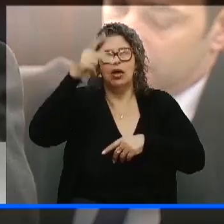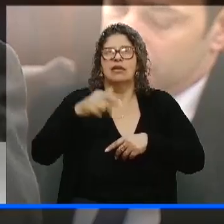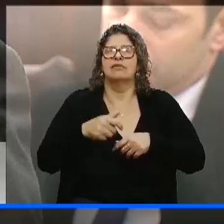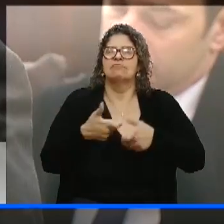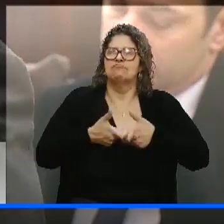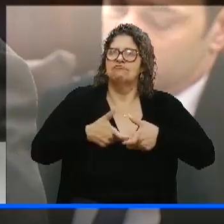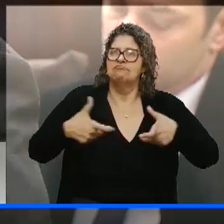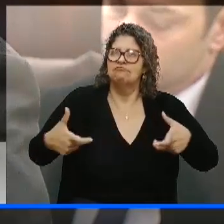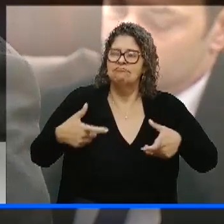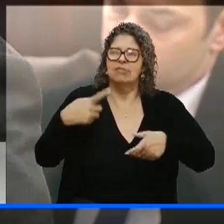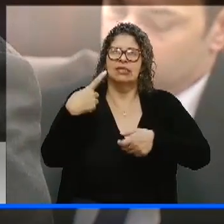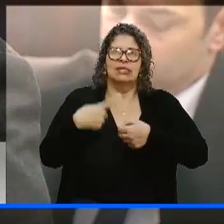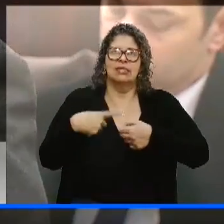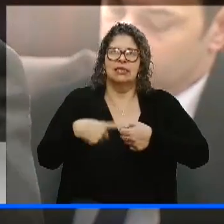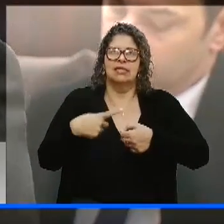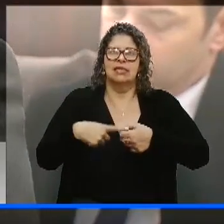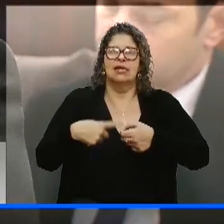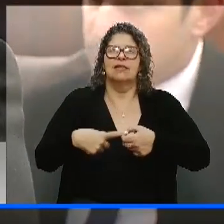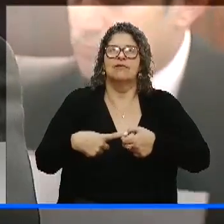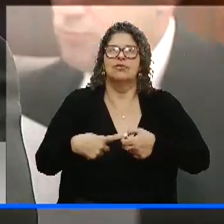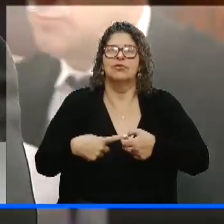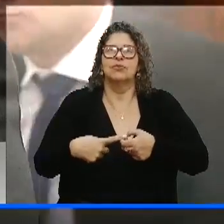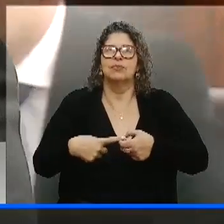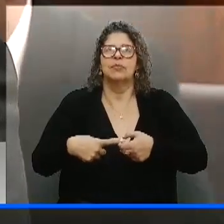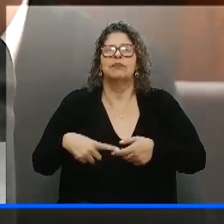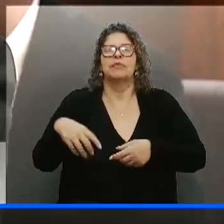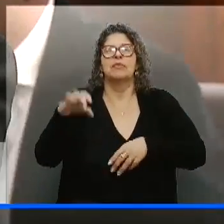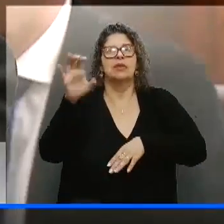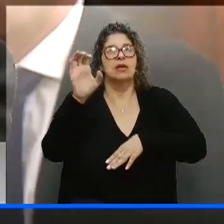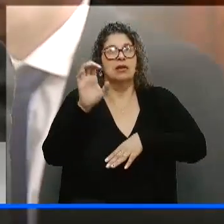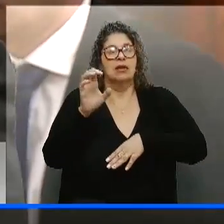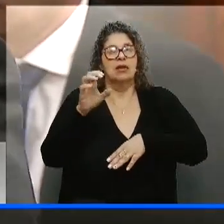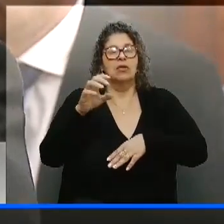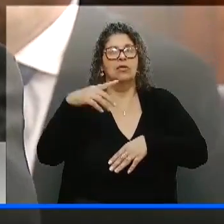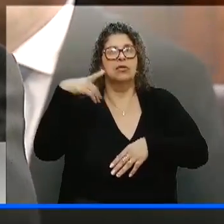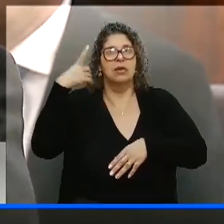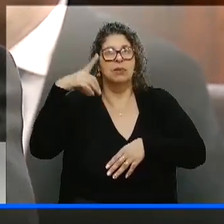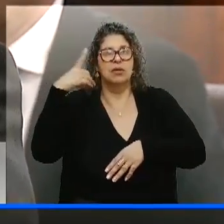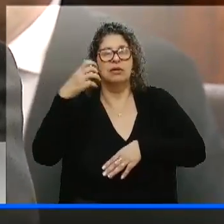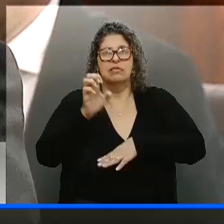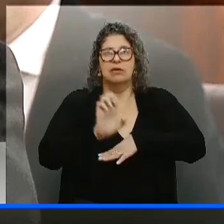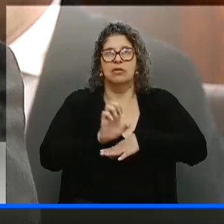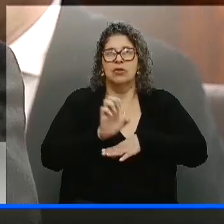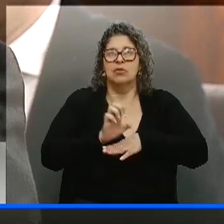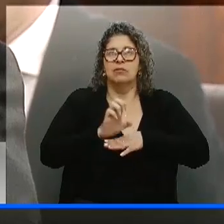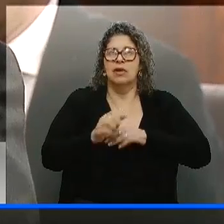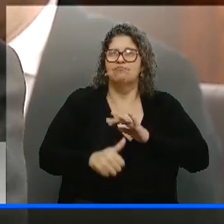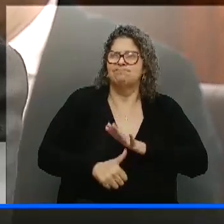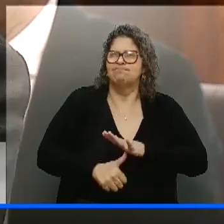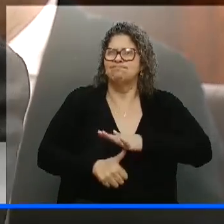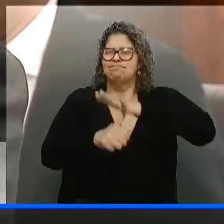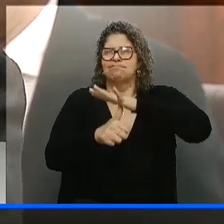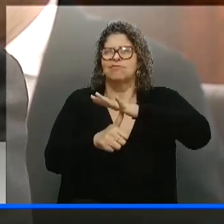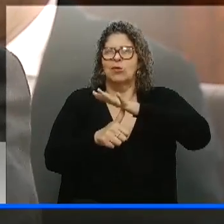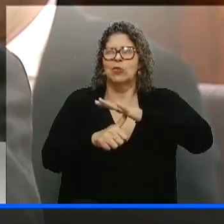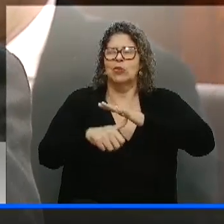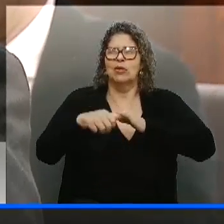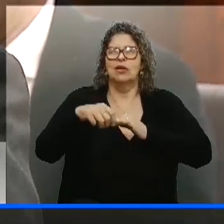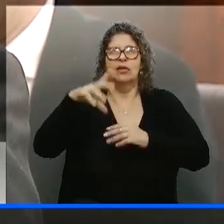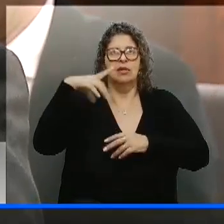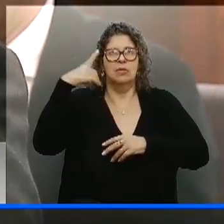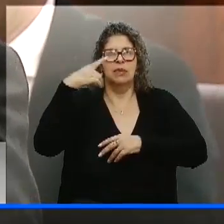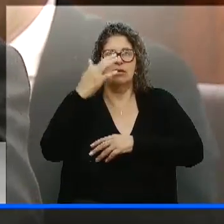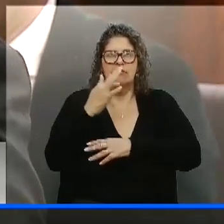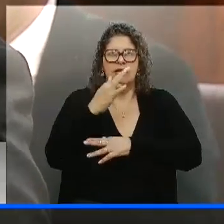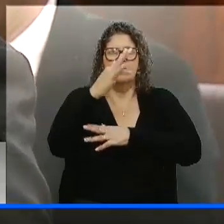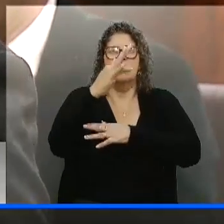é do psdb com um deputado estadual um ótimo deputado diga se de passagem que a vossa excelência nosso líder de partido o deputado federal que o deputado